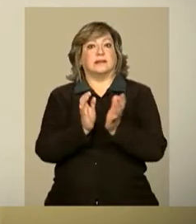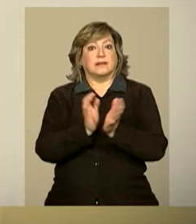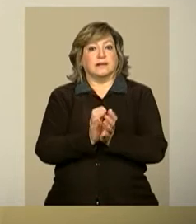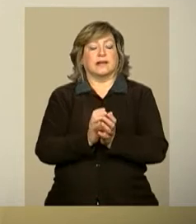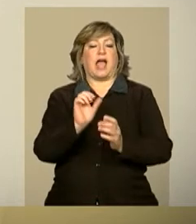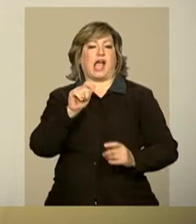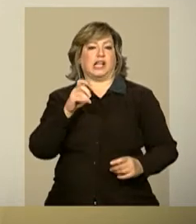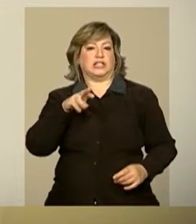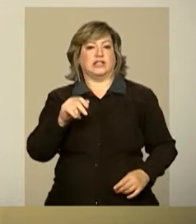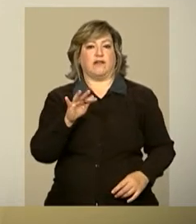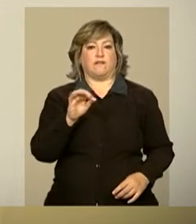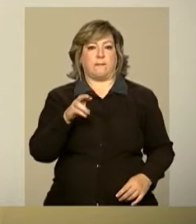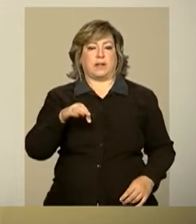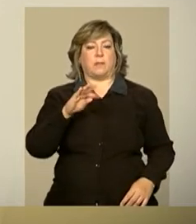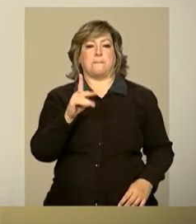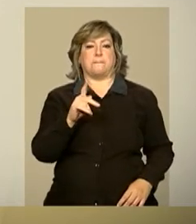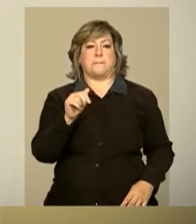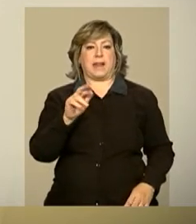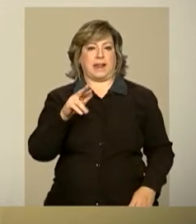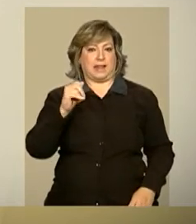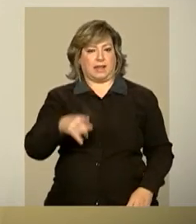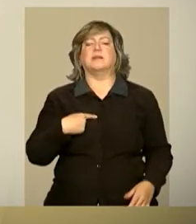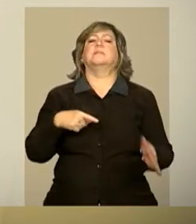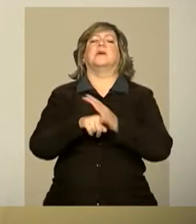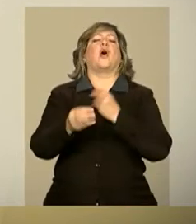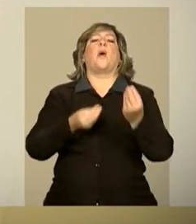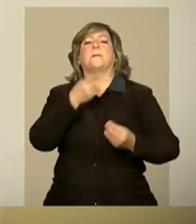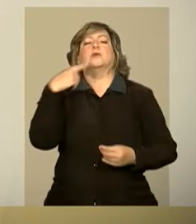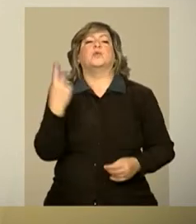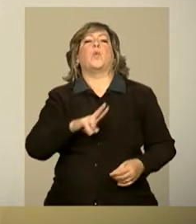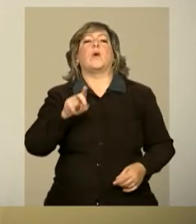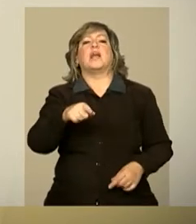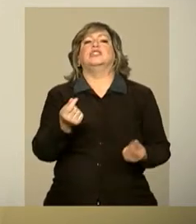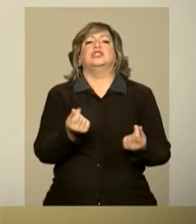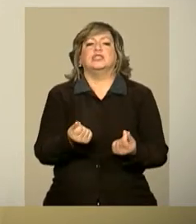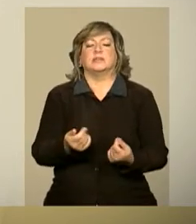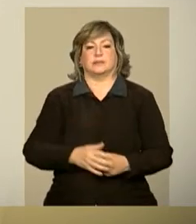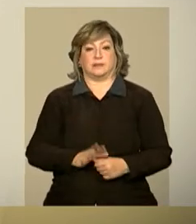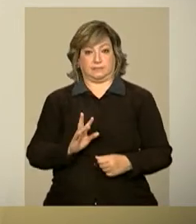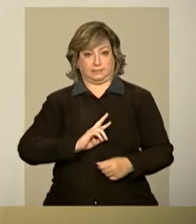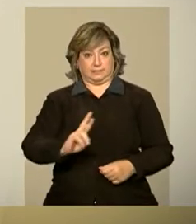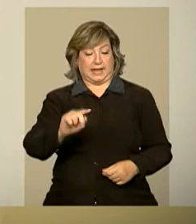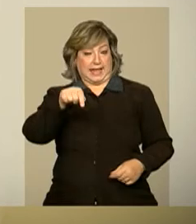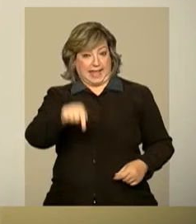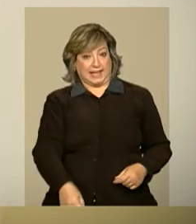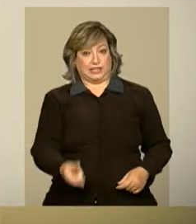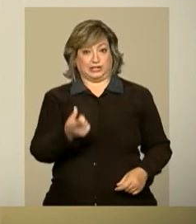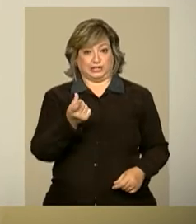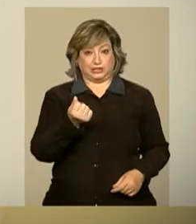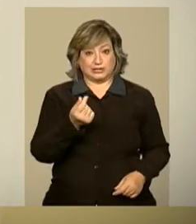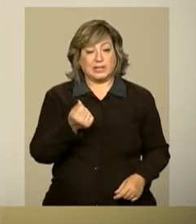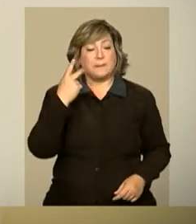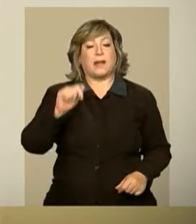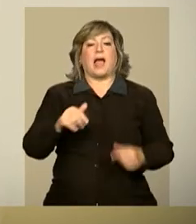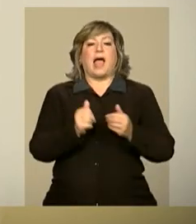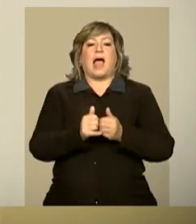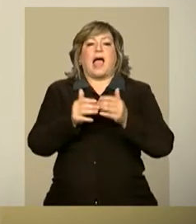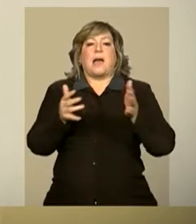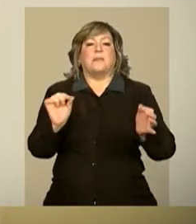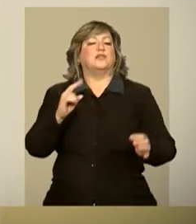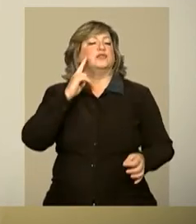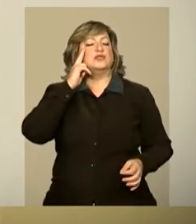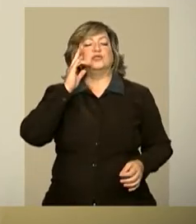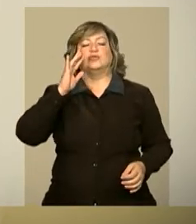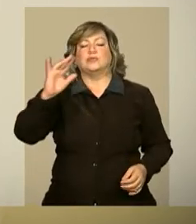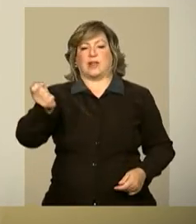e como o pessoal está investindo esse dinheiro do crescer presidenta esse dinheiro do crescer é usado para abrir o tão sonhado